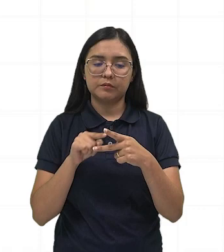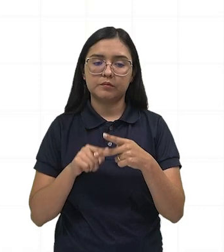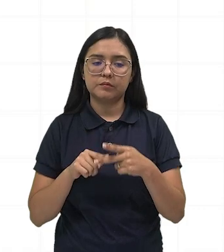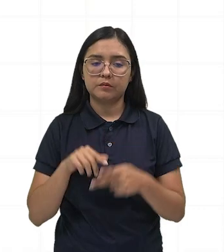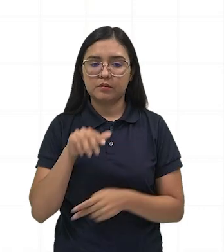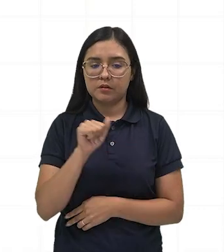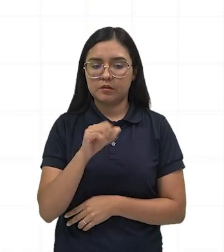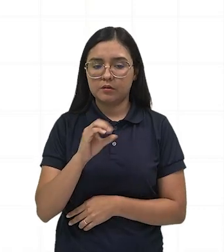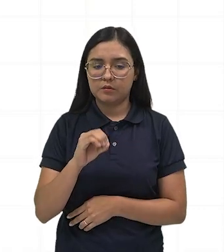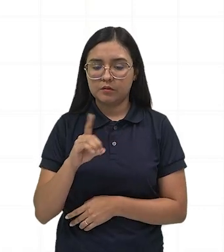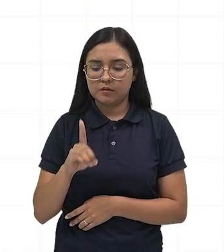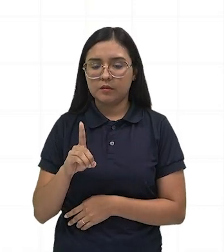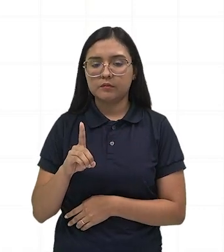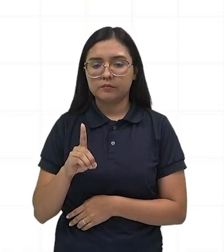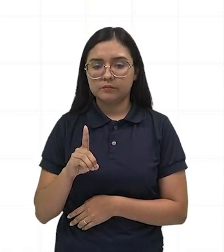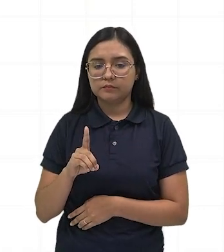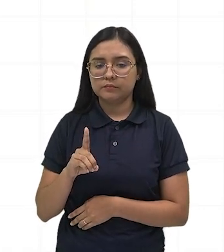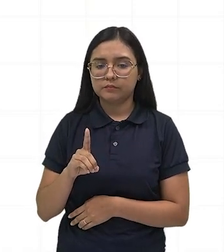AOD